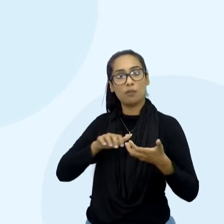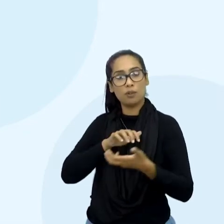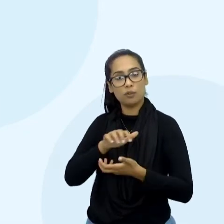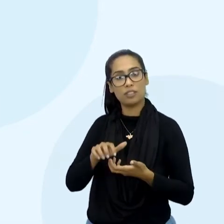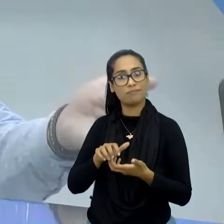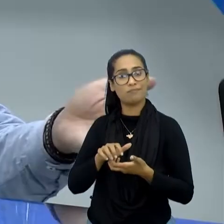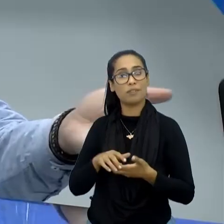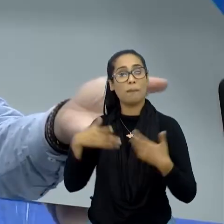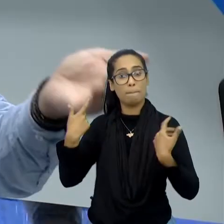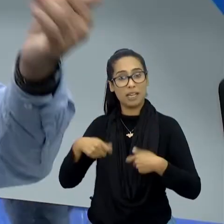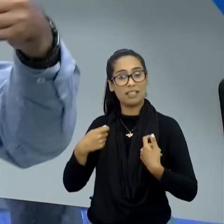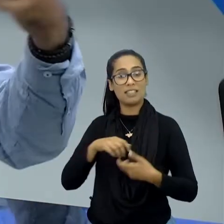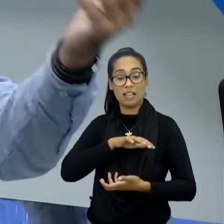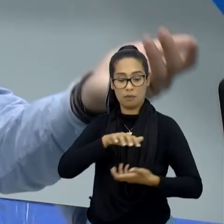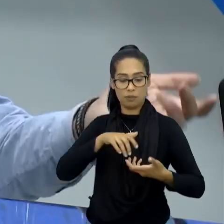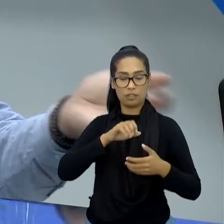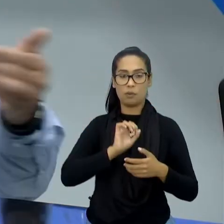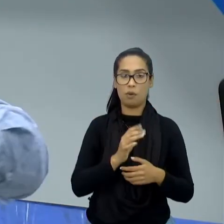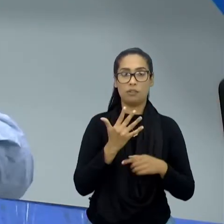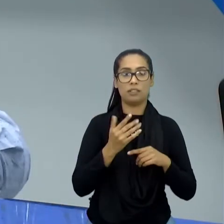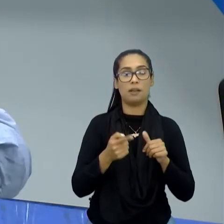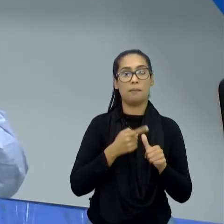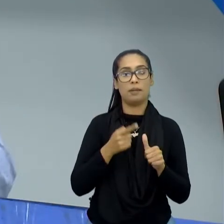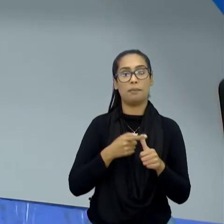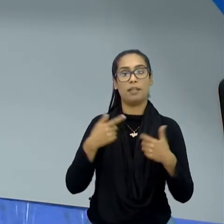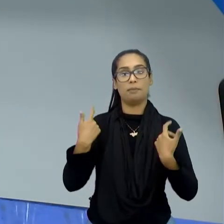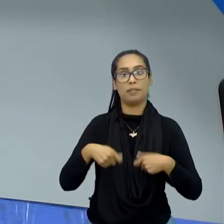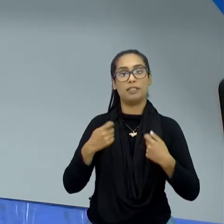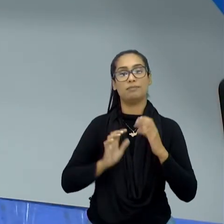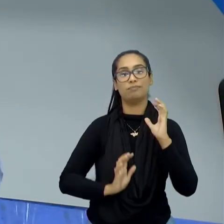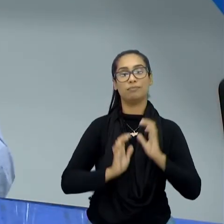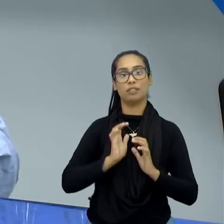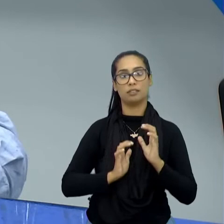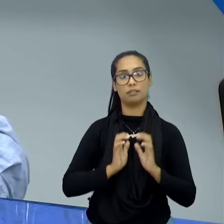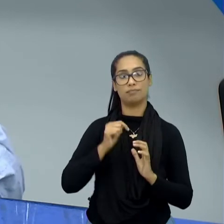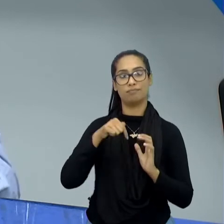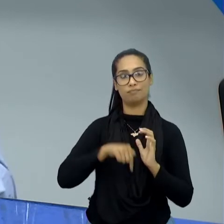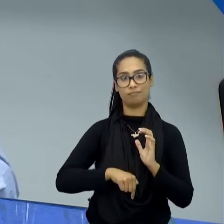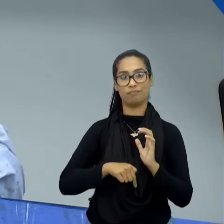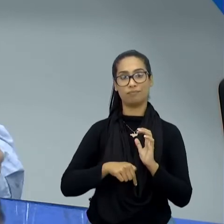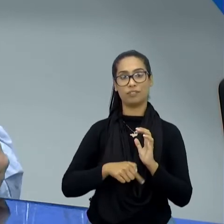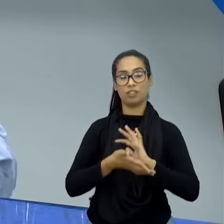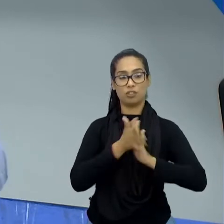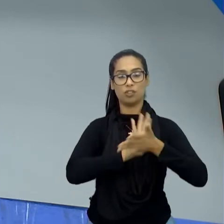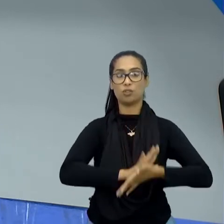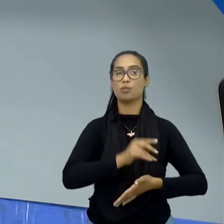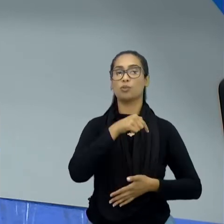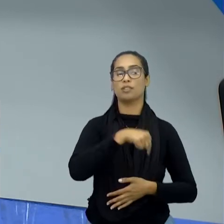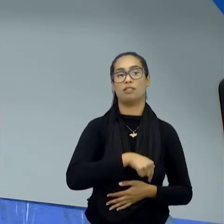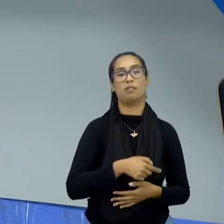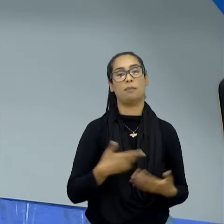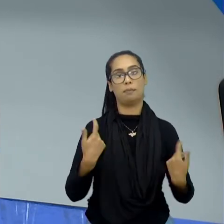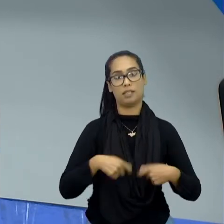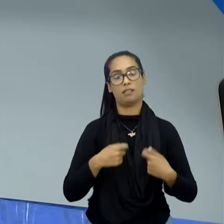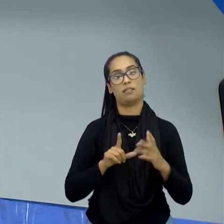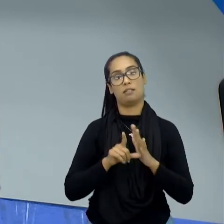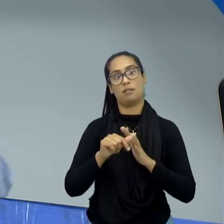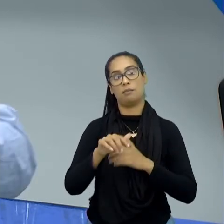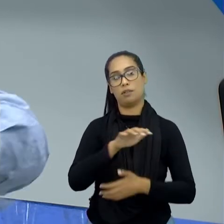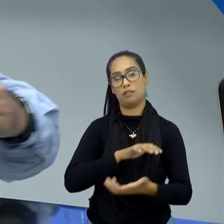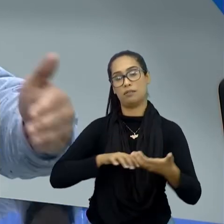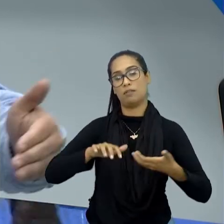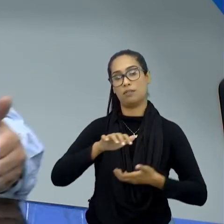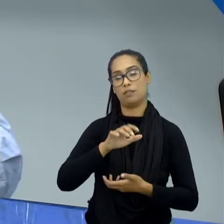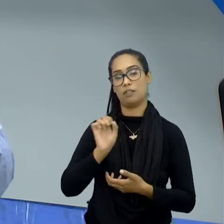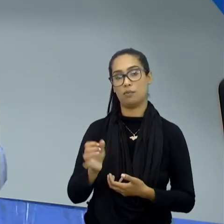pegar da Revolução Francesa, que é o grande marco, que inclusive contempla aí o fim da Idade Moderna e o início da Idade